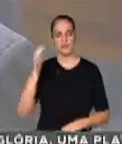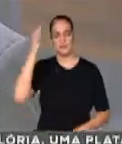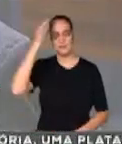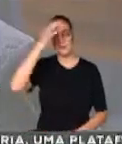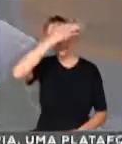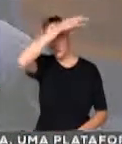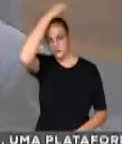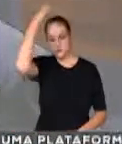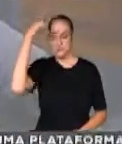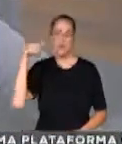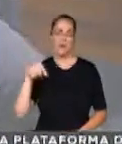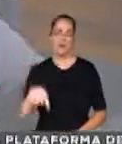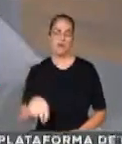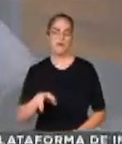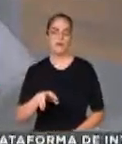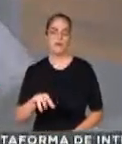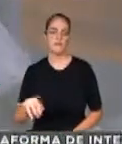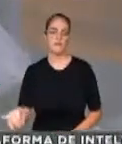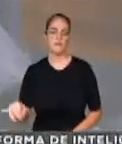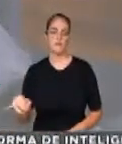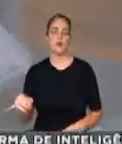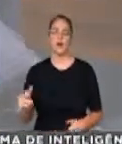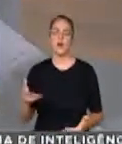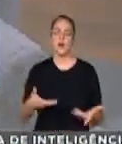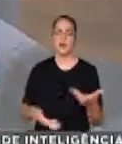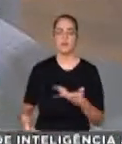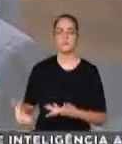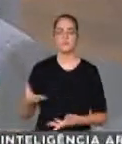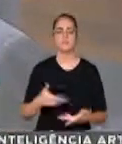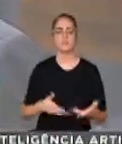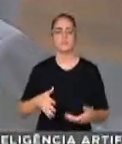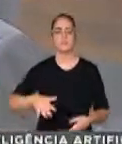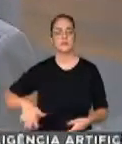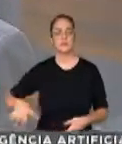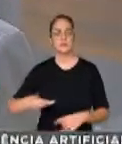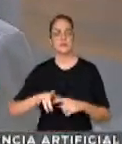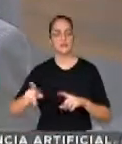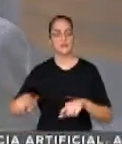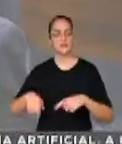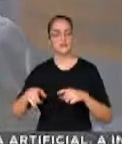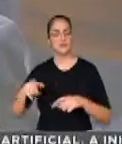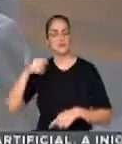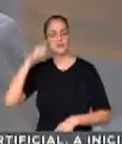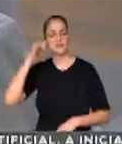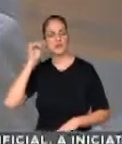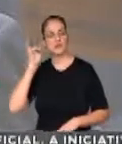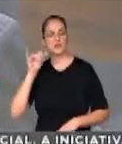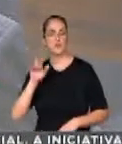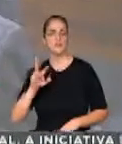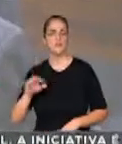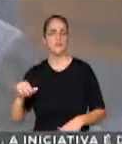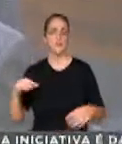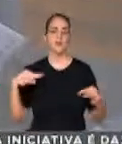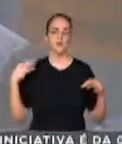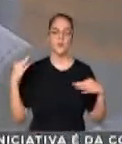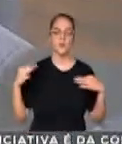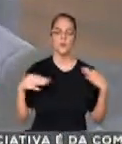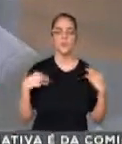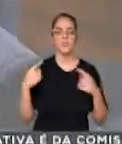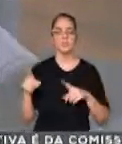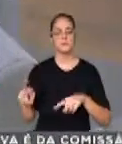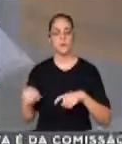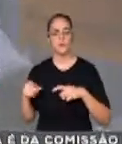estará celebrando lá na sua exposição, com o setor agropecuário, uma região importante do turismo rural, do agroturismo para o Espírito